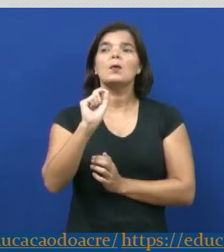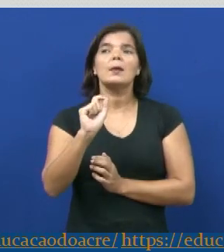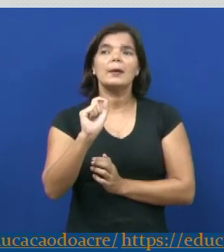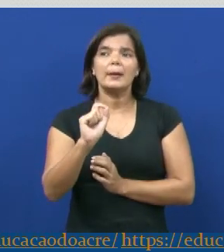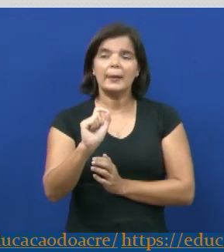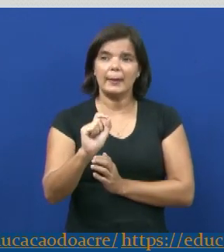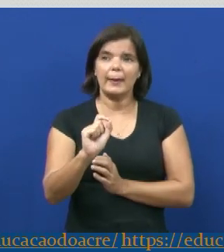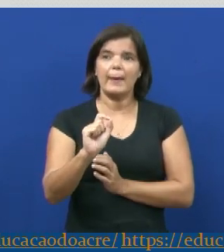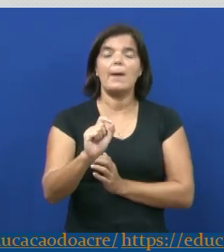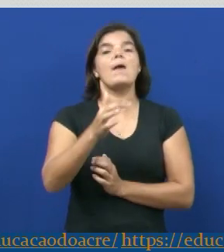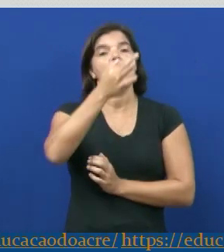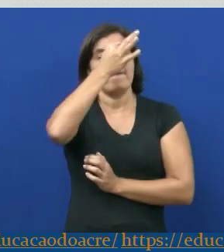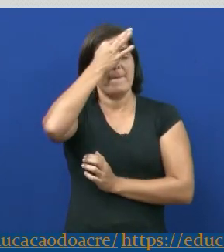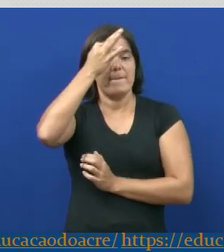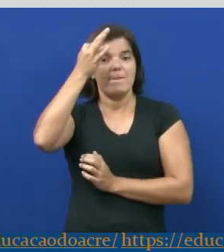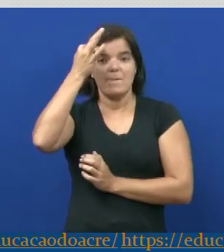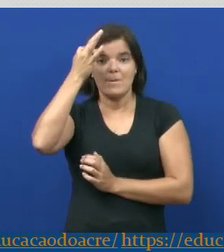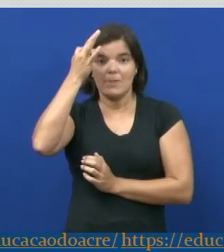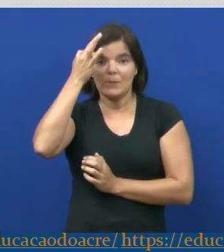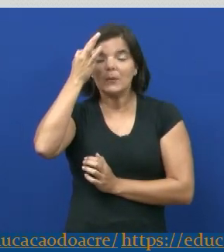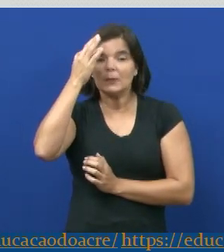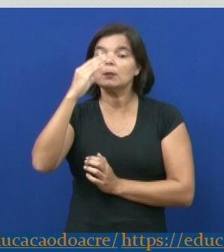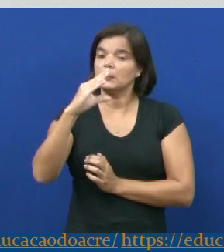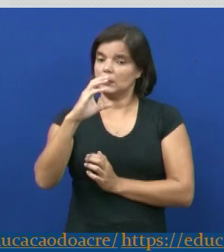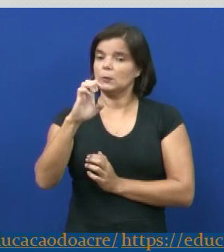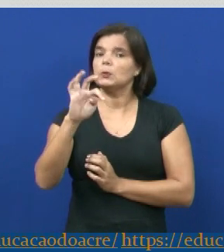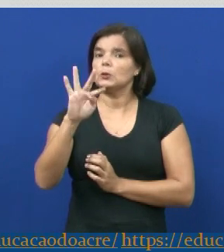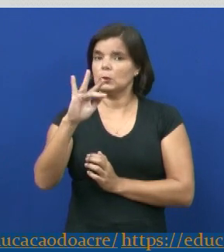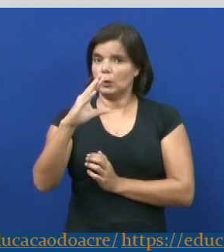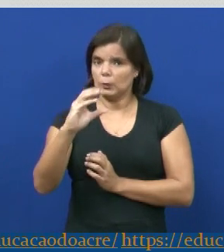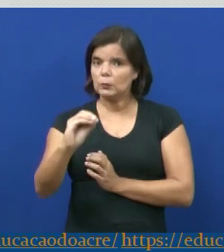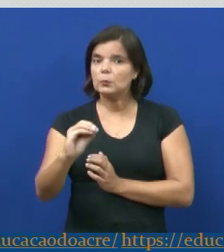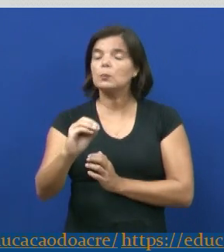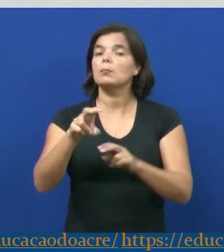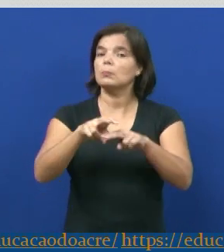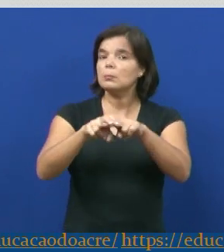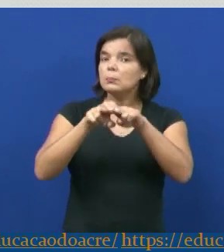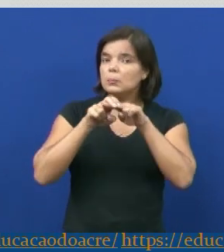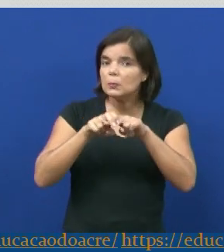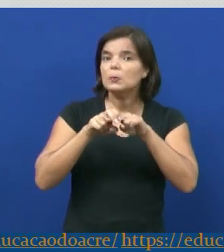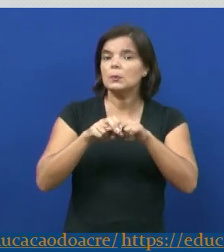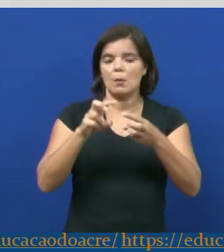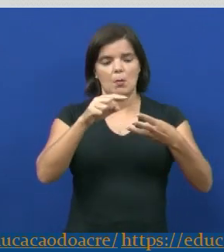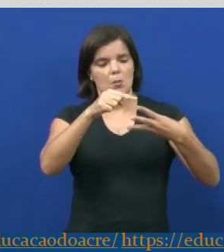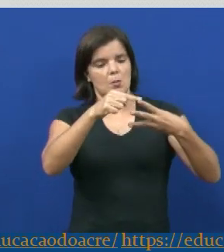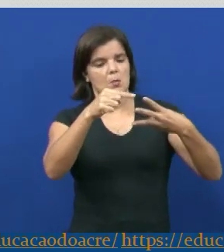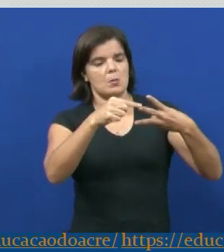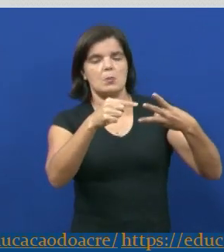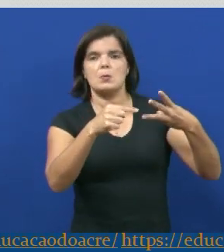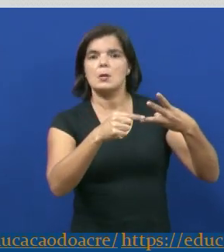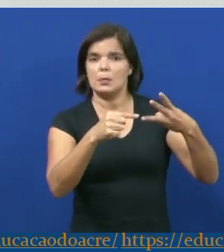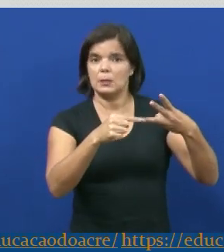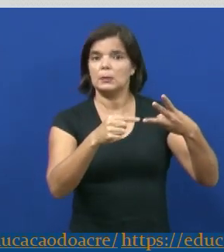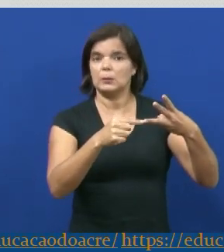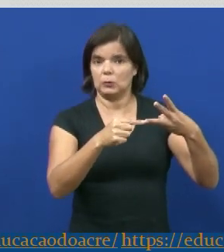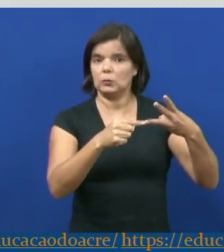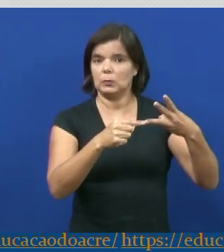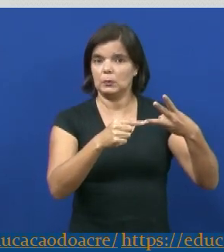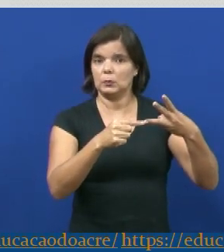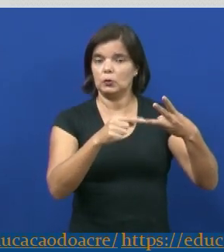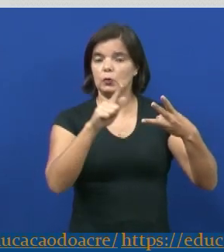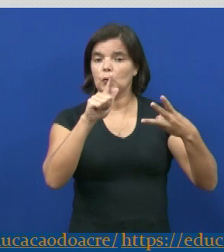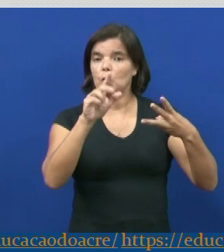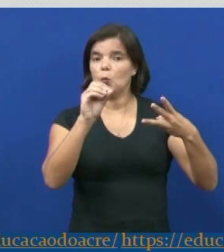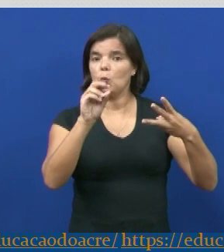era um filósofo cético, tá? E por isso existem as 3 teses de